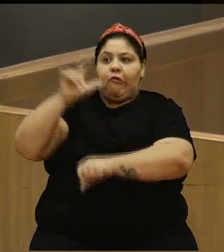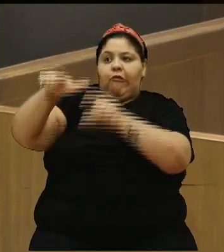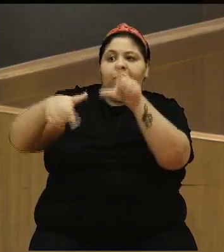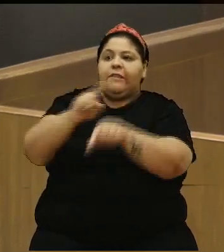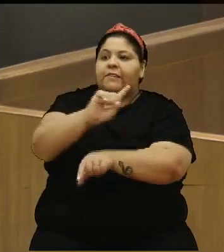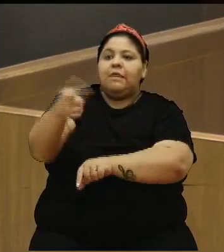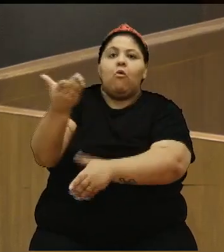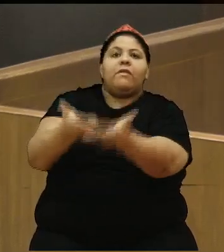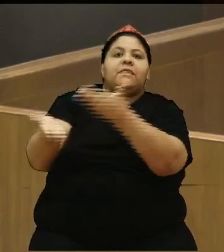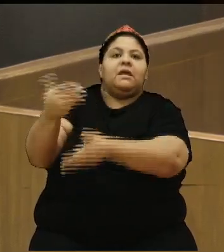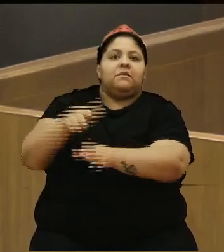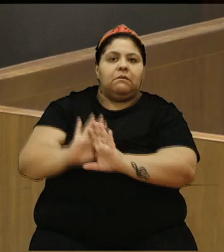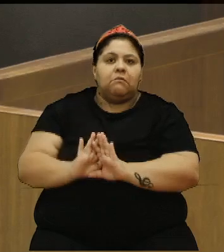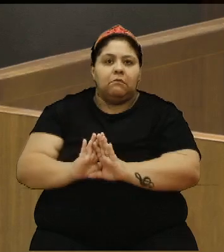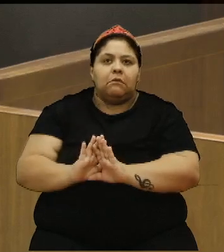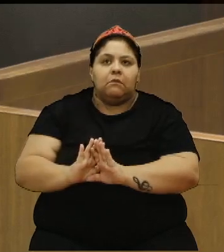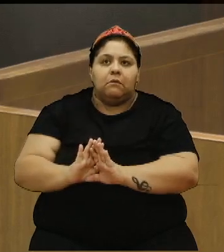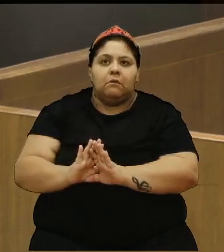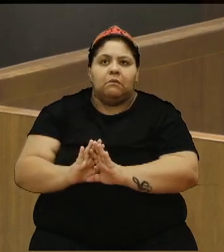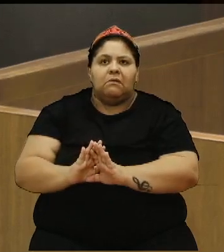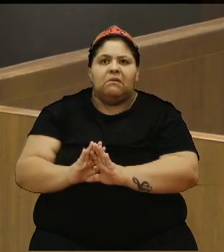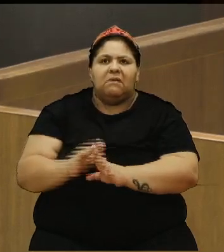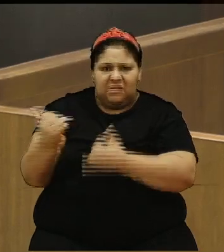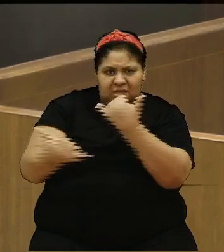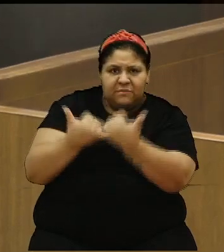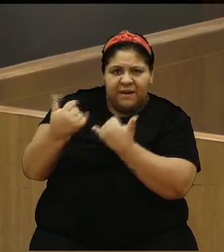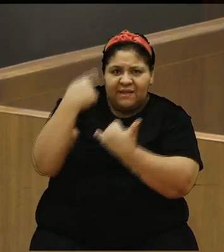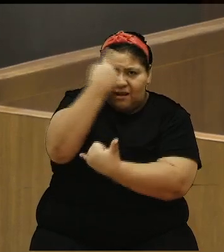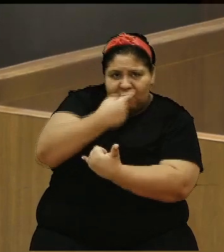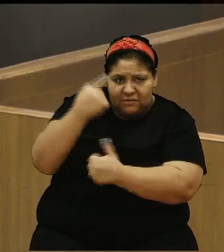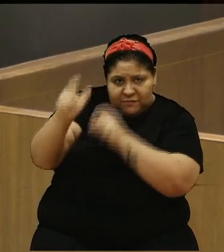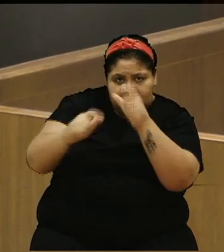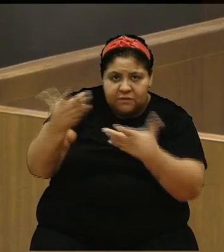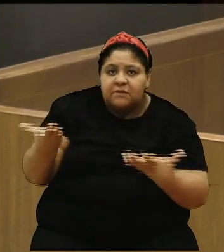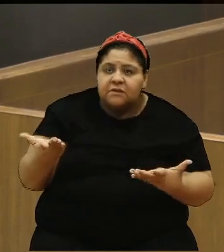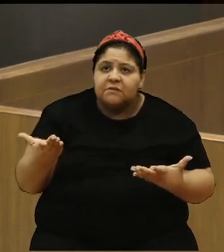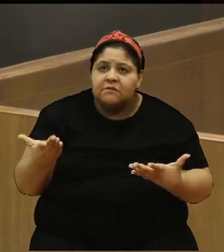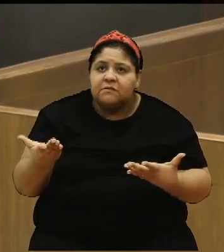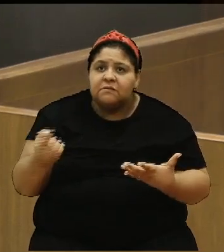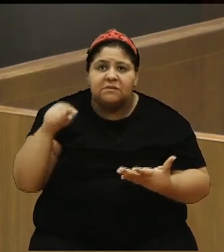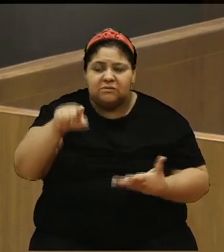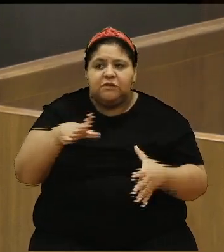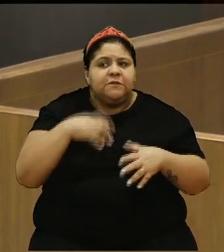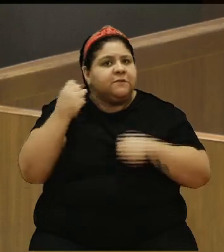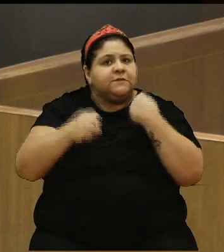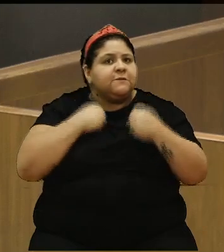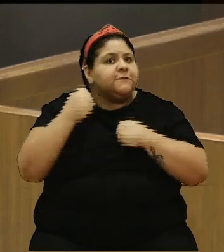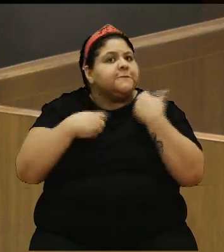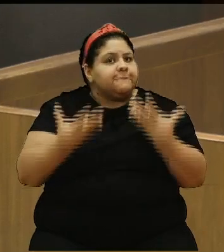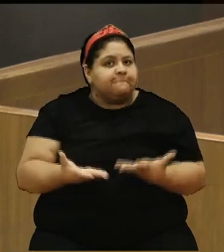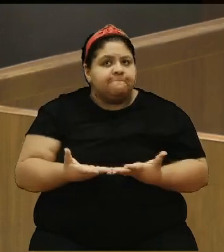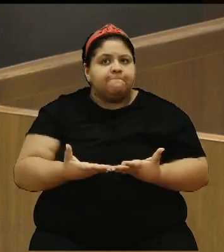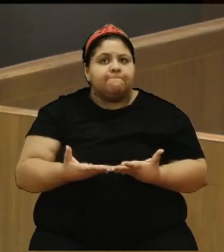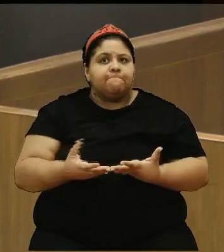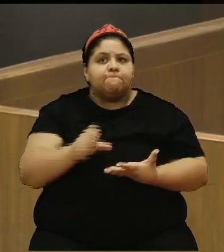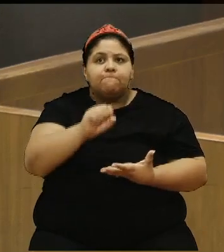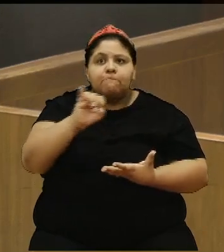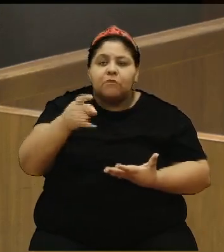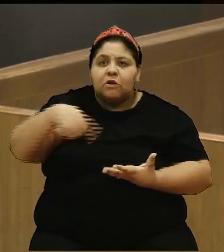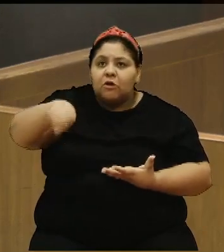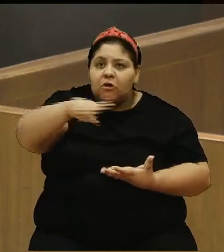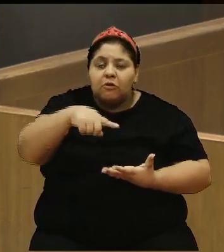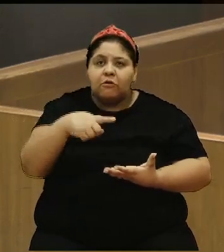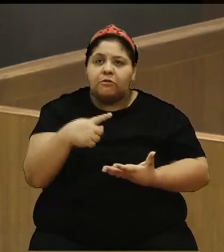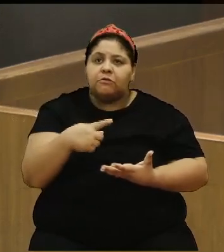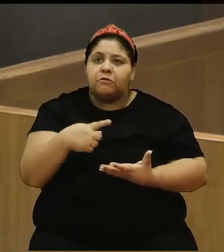não vão na consulta. Tá de brincadeira com a cara das pessoas. Isso é indignante. Se isso